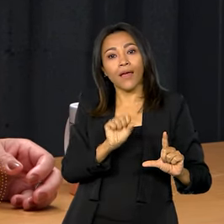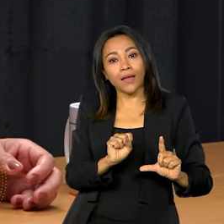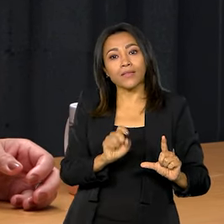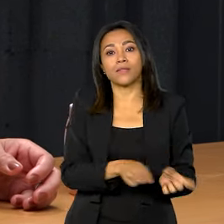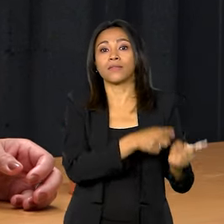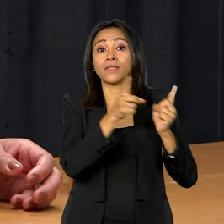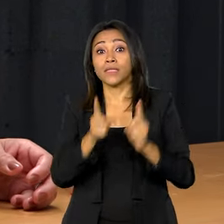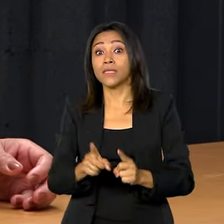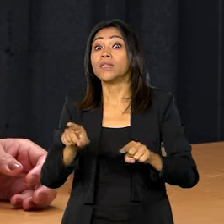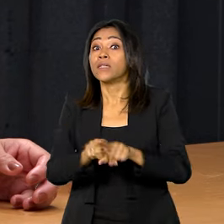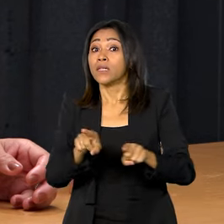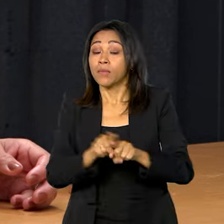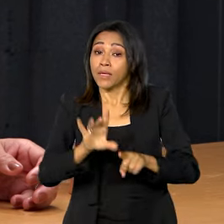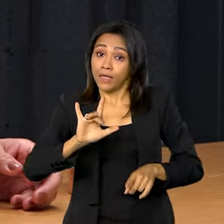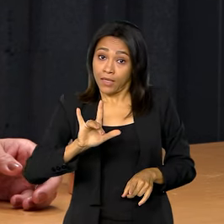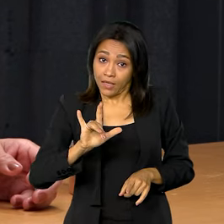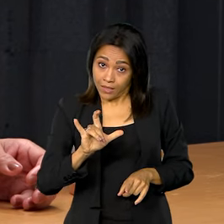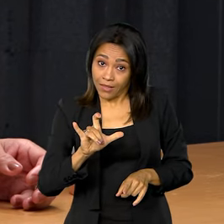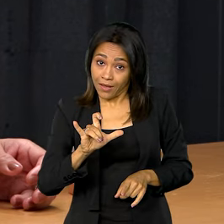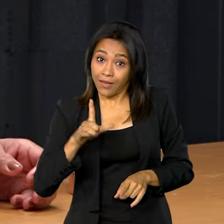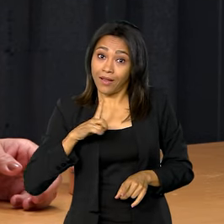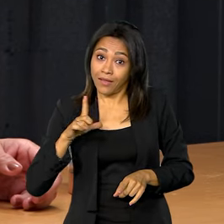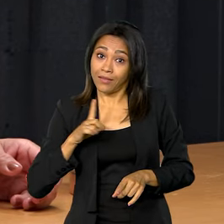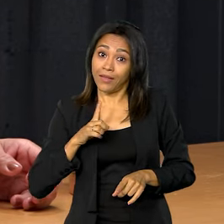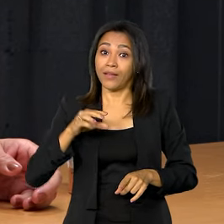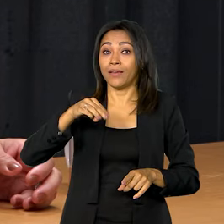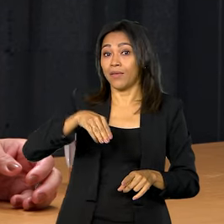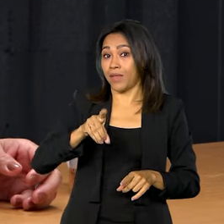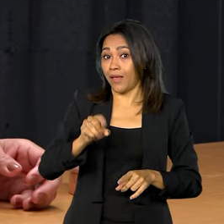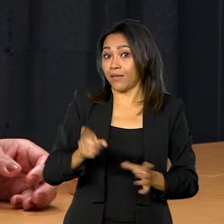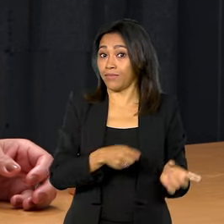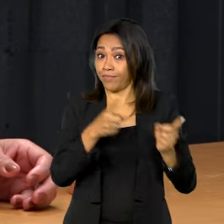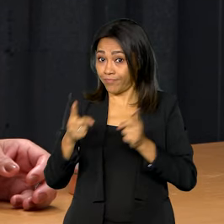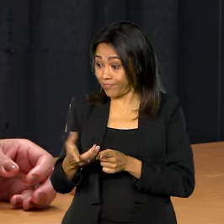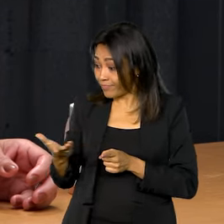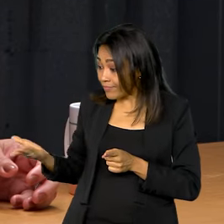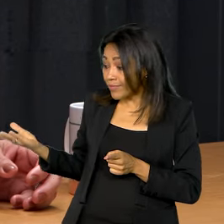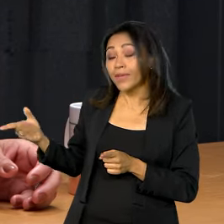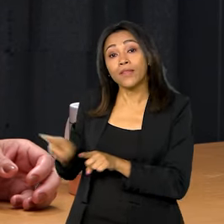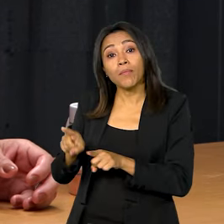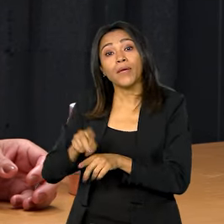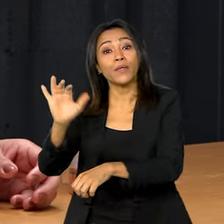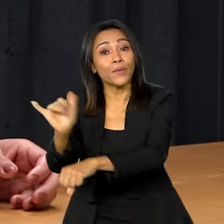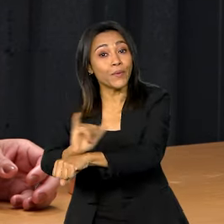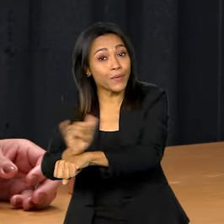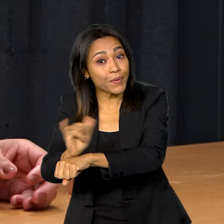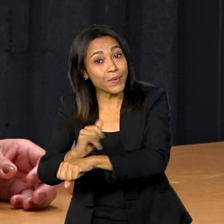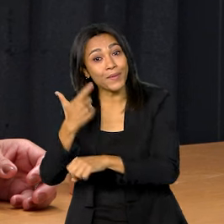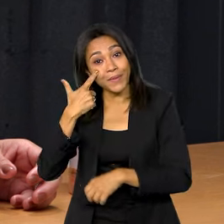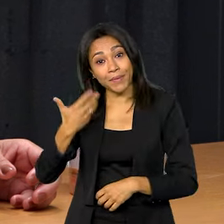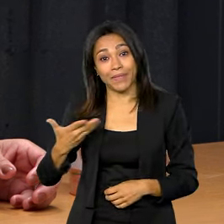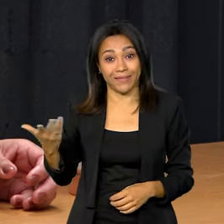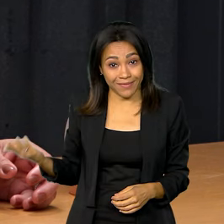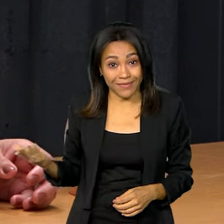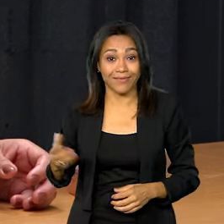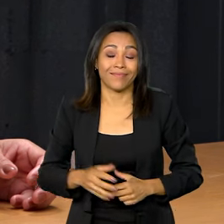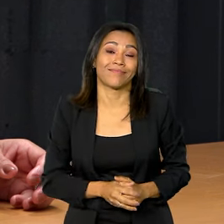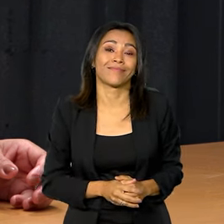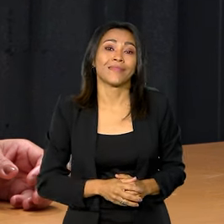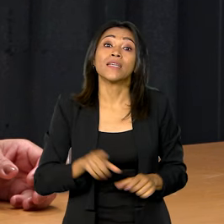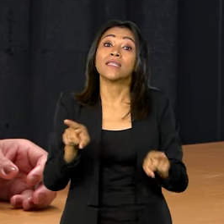Social no Instagram no @md goov BR tem também o YouTube no @m